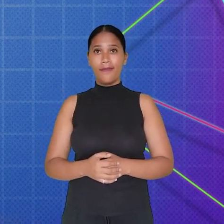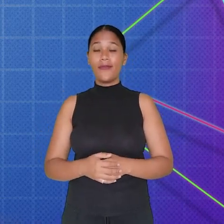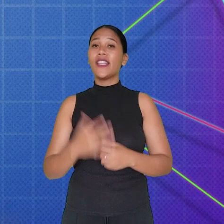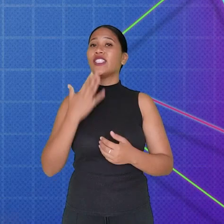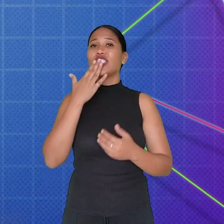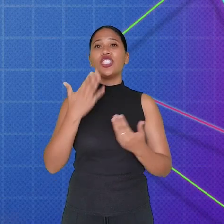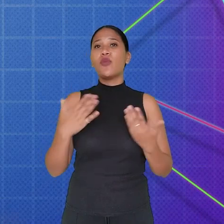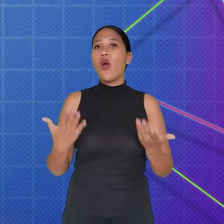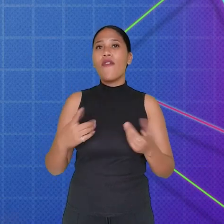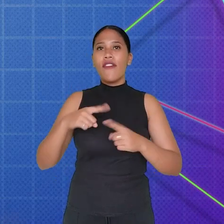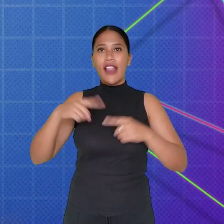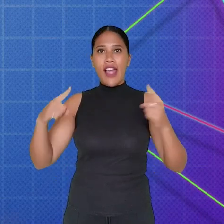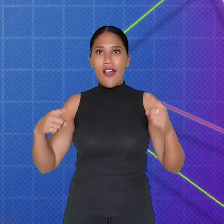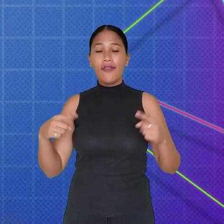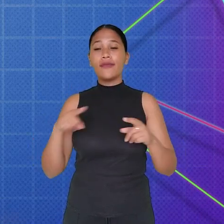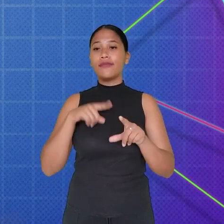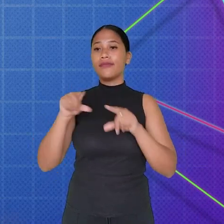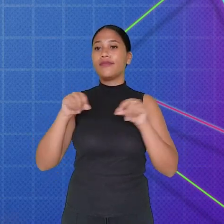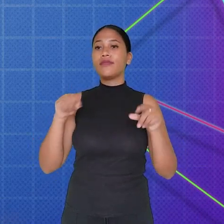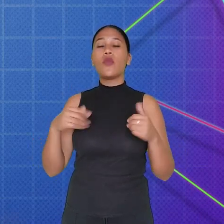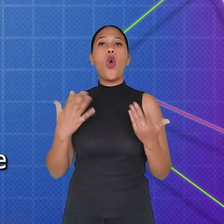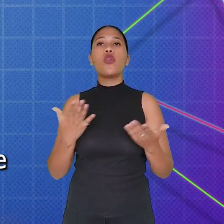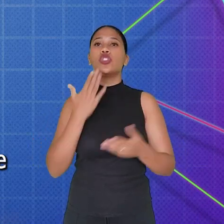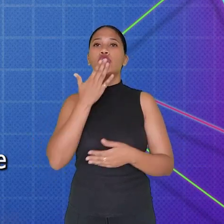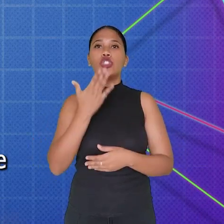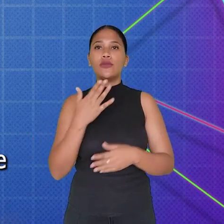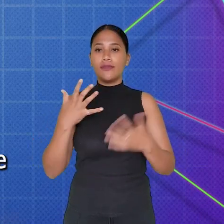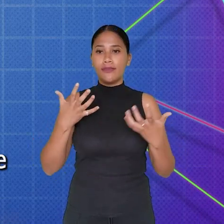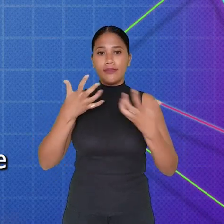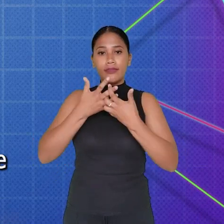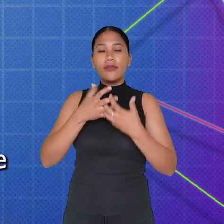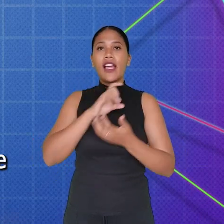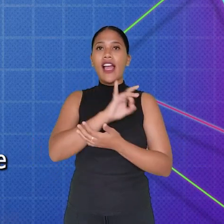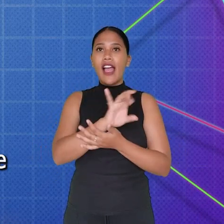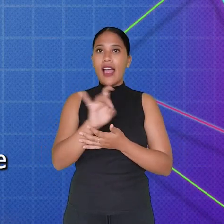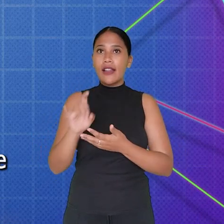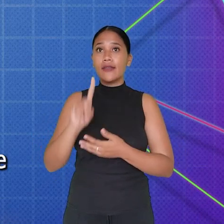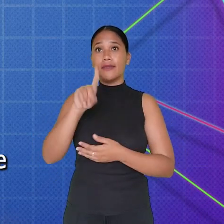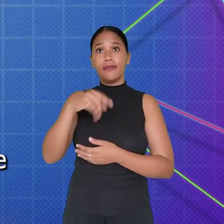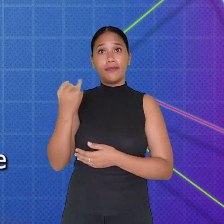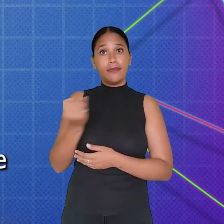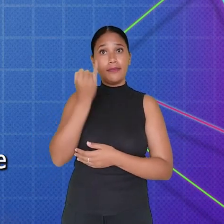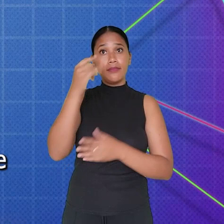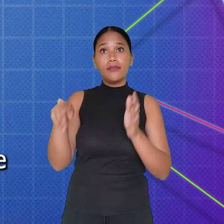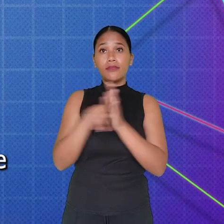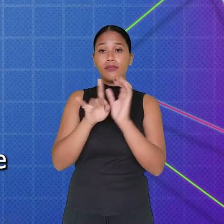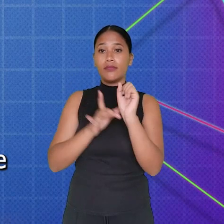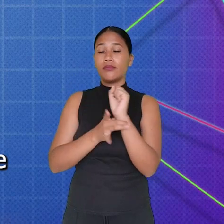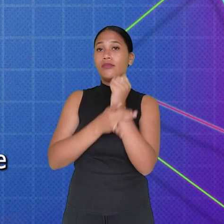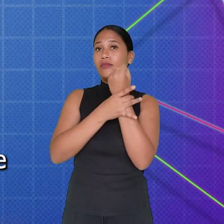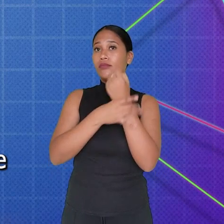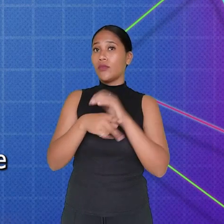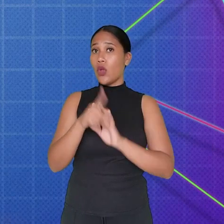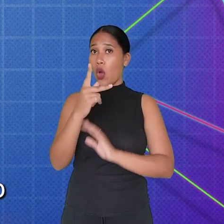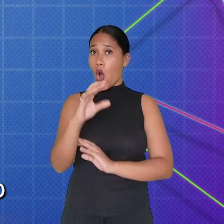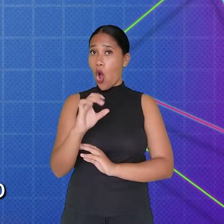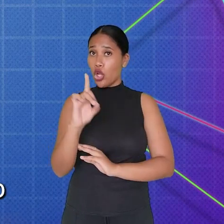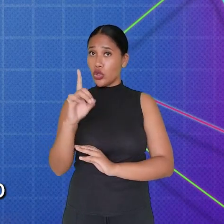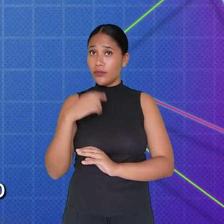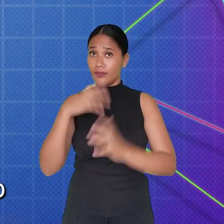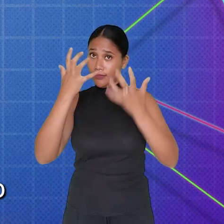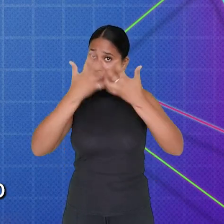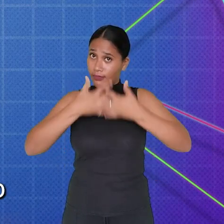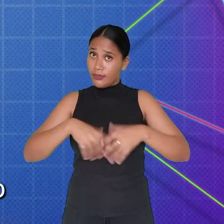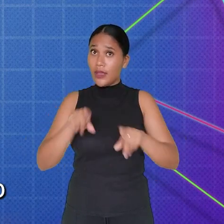dado adequado para cada variável é importante para garantir que o seu código seja eficiente e mantenha a precisão dos dados. Aqui